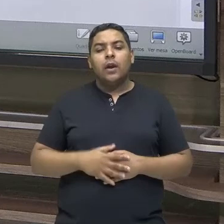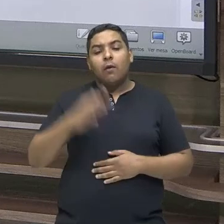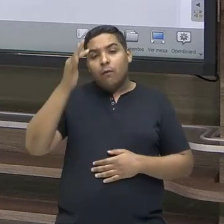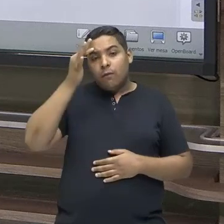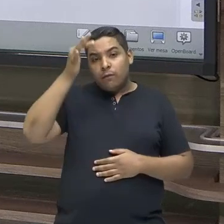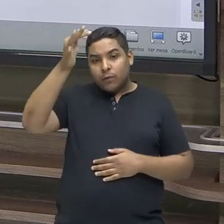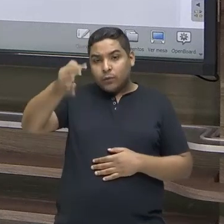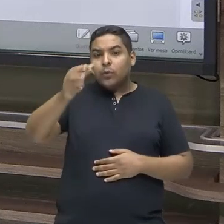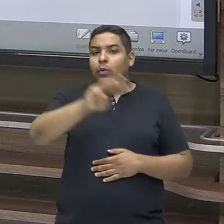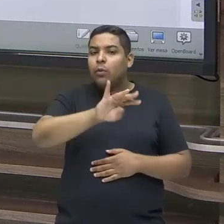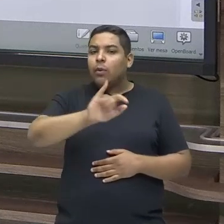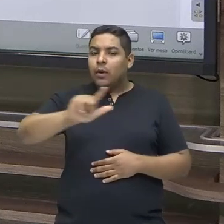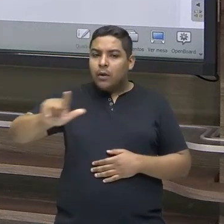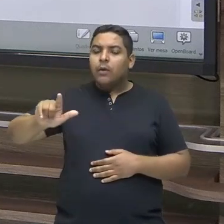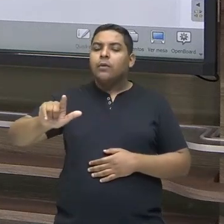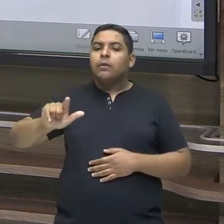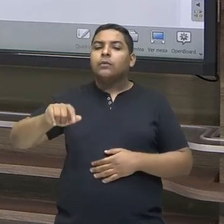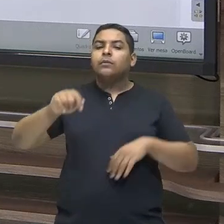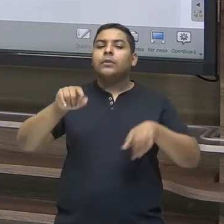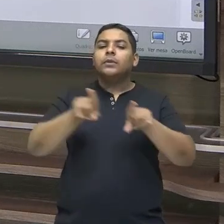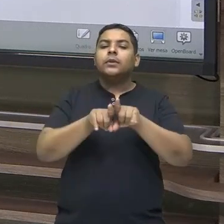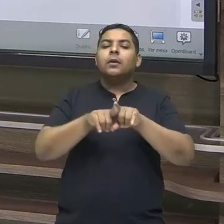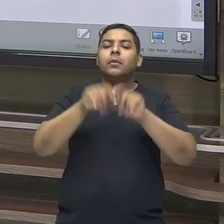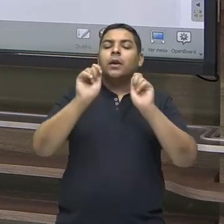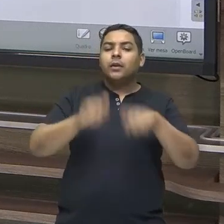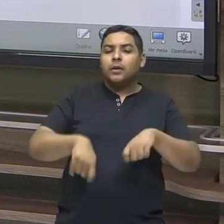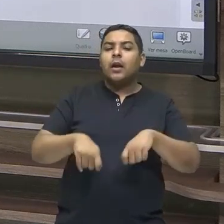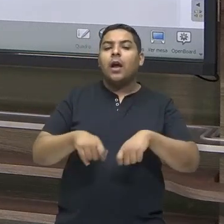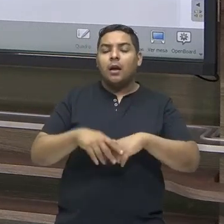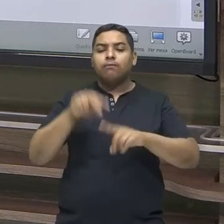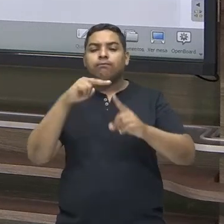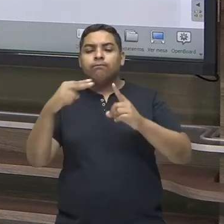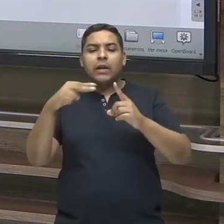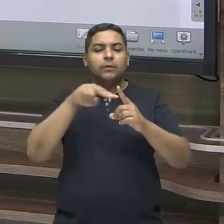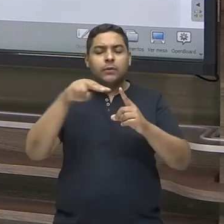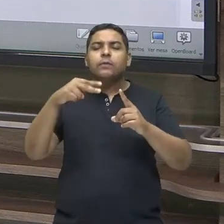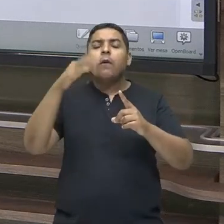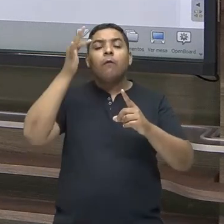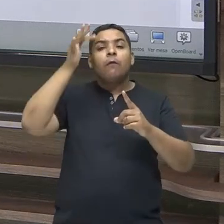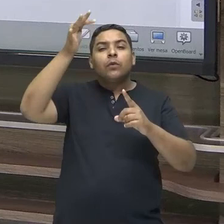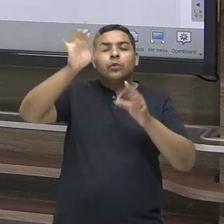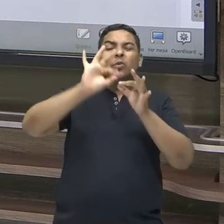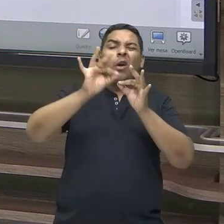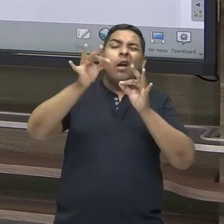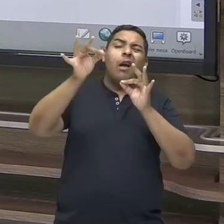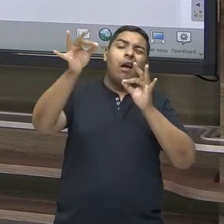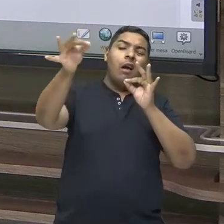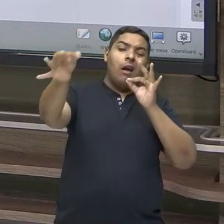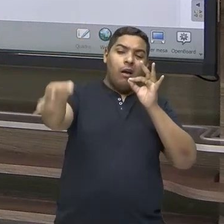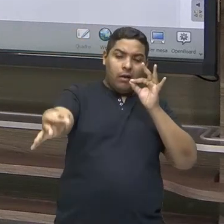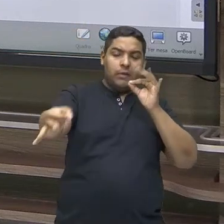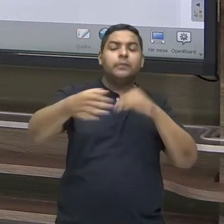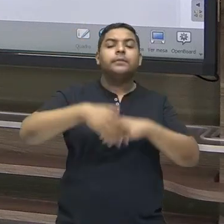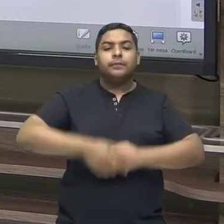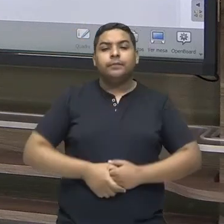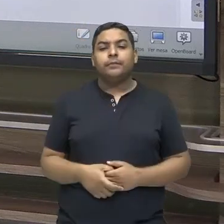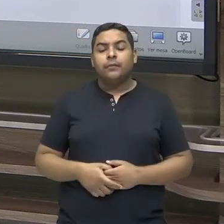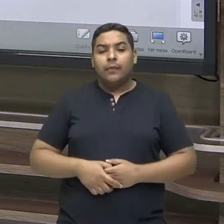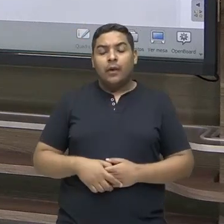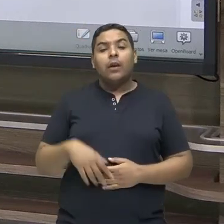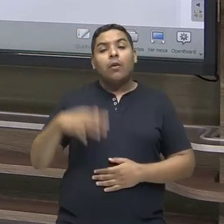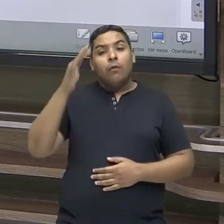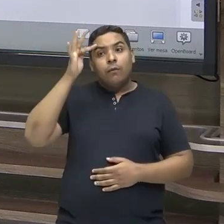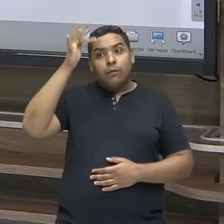futuro com will, ele se dá também nessa perspectiva de um futuro distante. Quando nós queremos falar de algo que vai acontecer de forma imediata, no